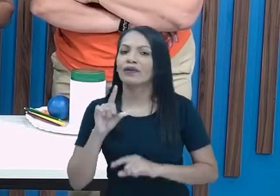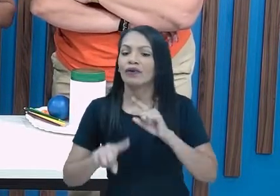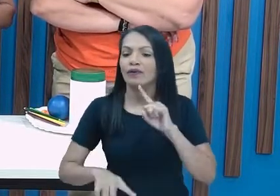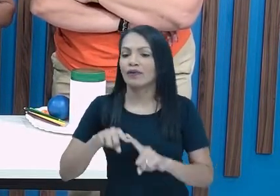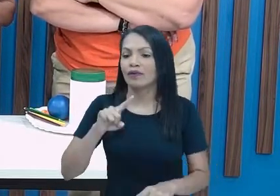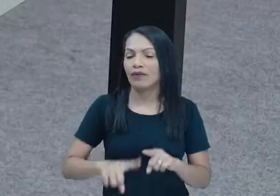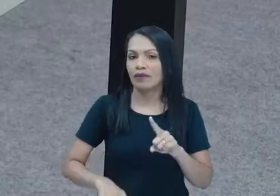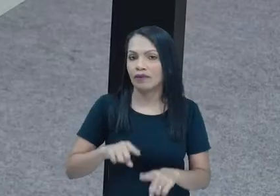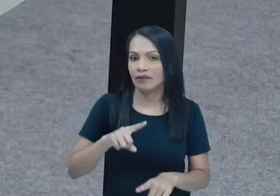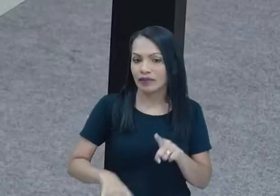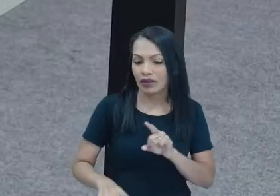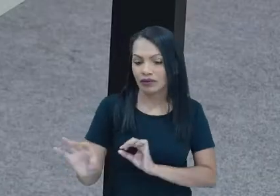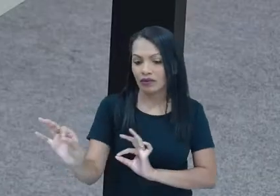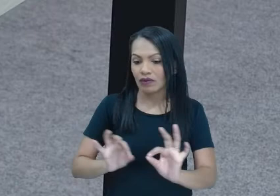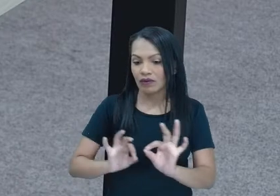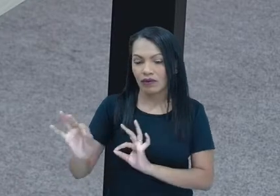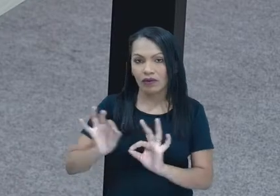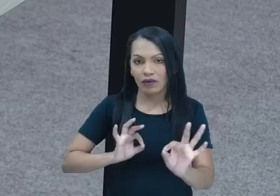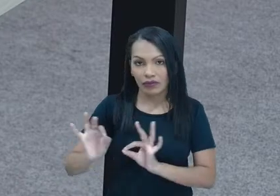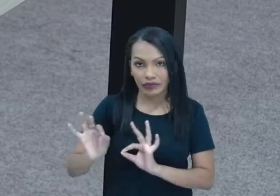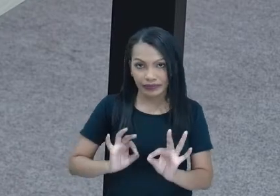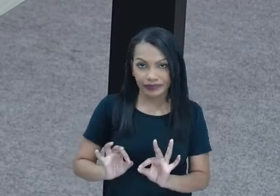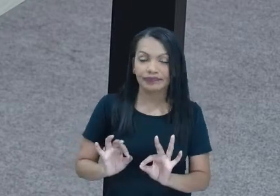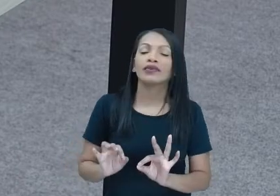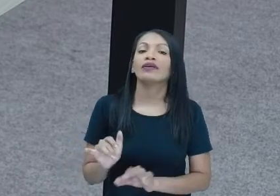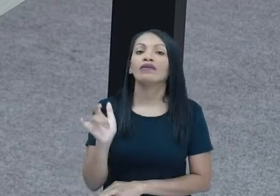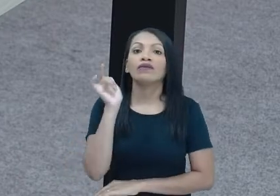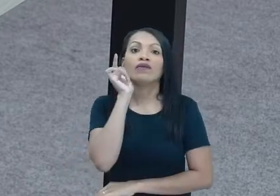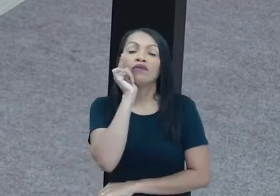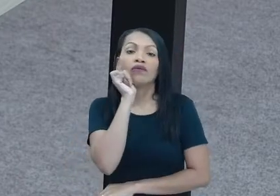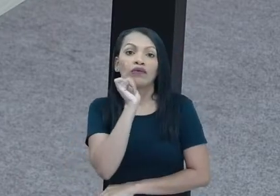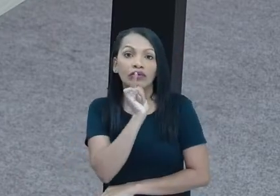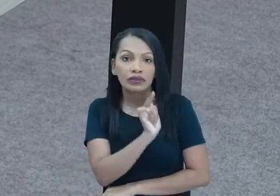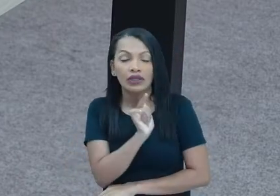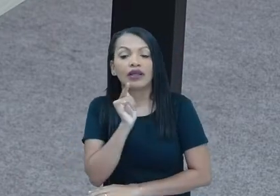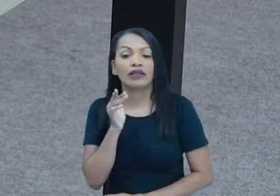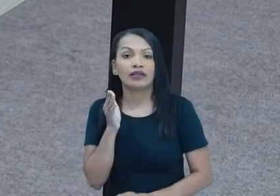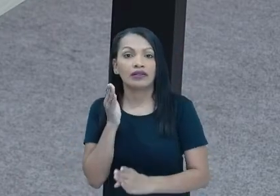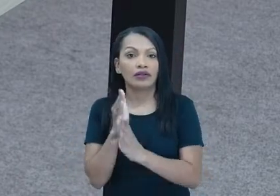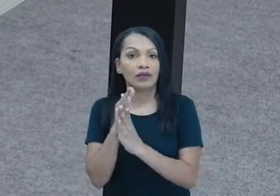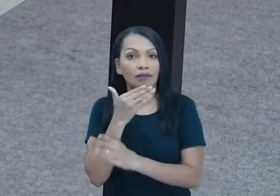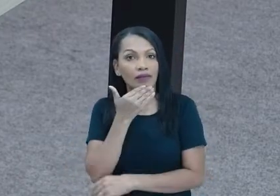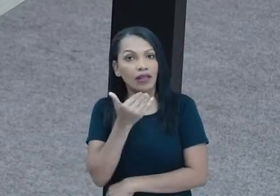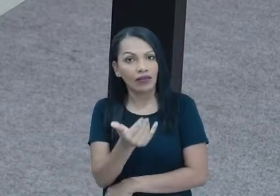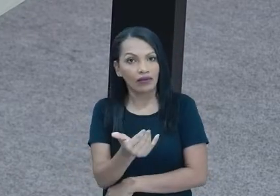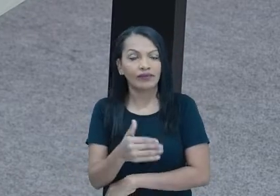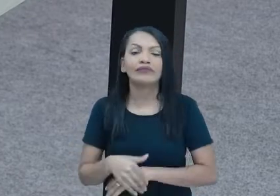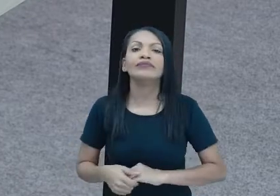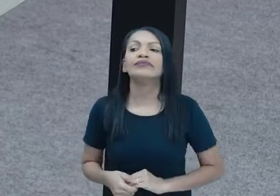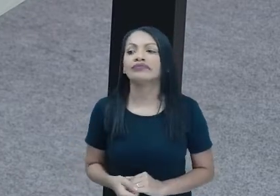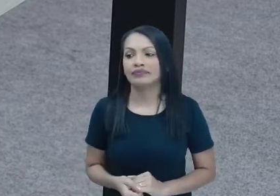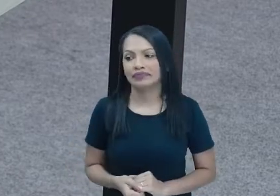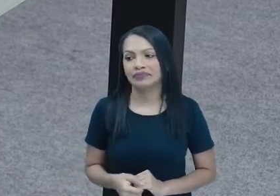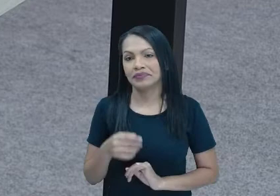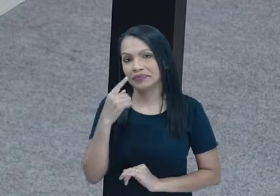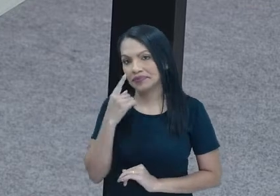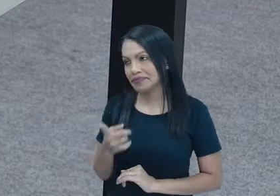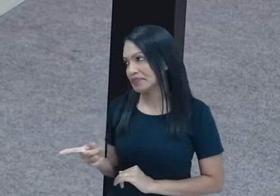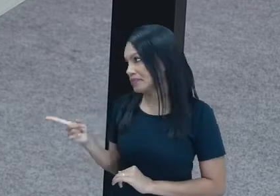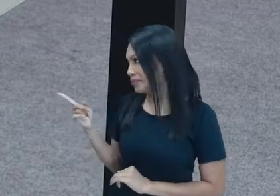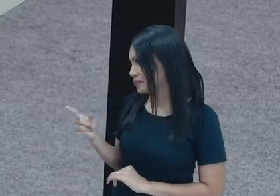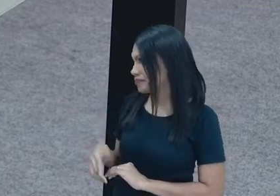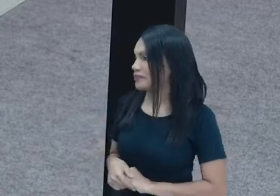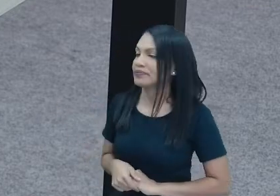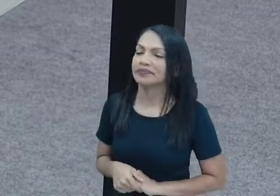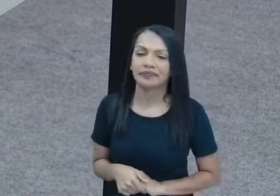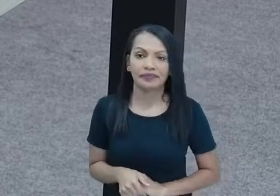objetos estão organizados, a gente consegue descobrir melhor, mesmo quando eu vou organizar aqui, ó, só para vocês terem